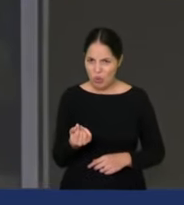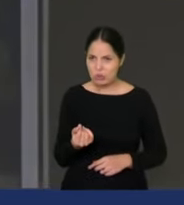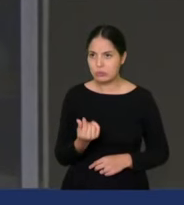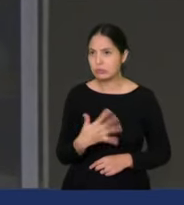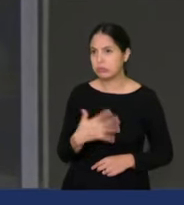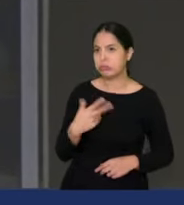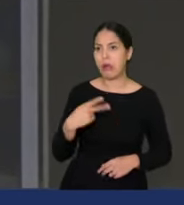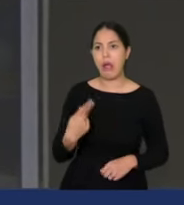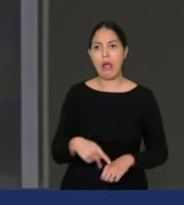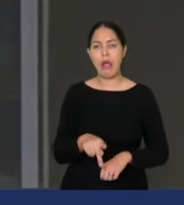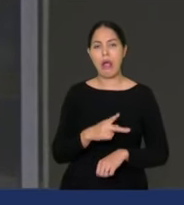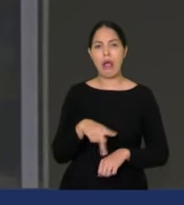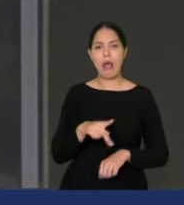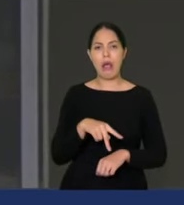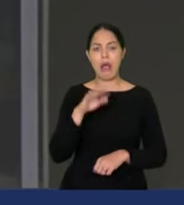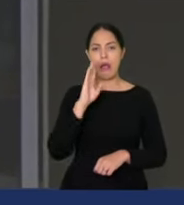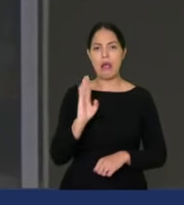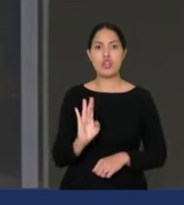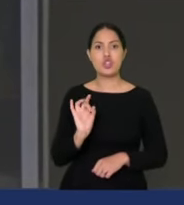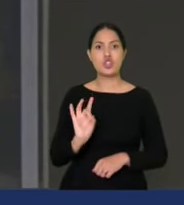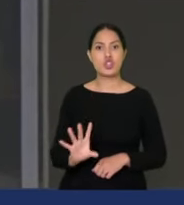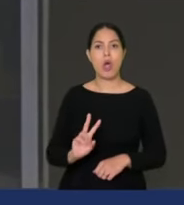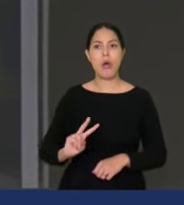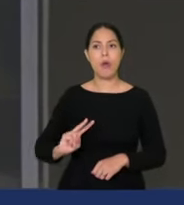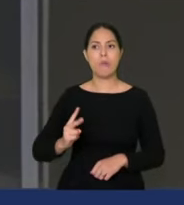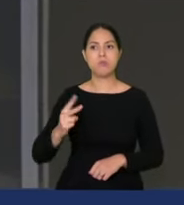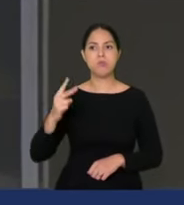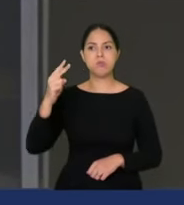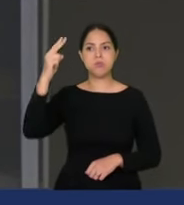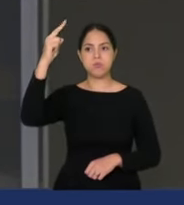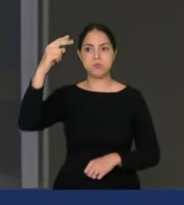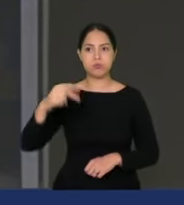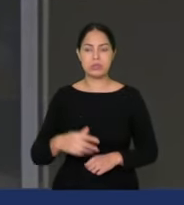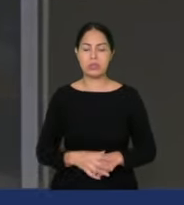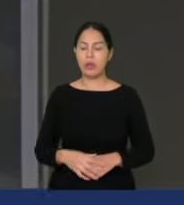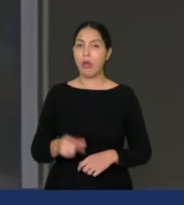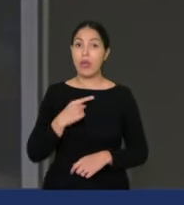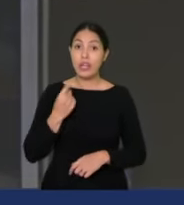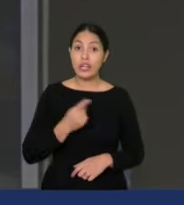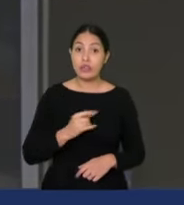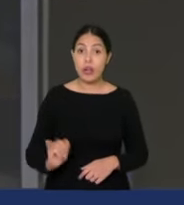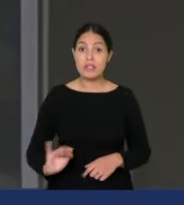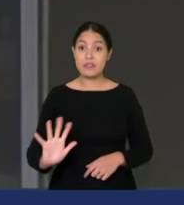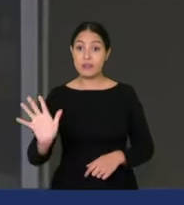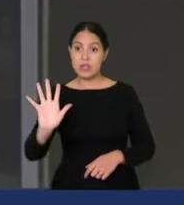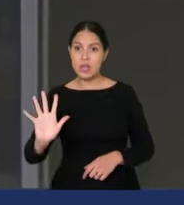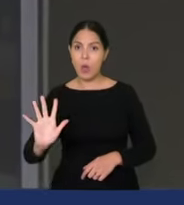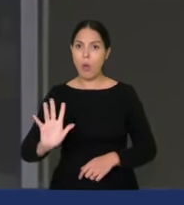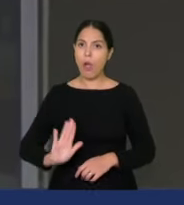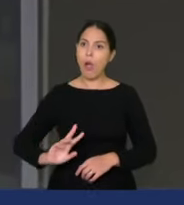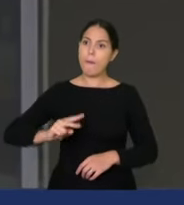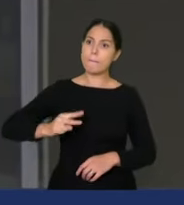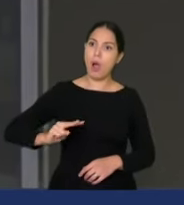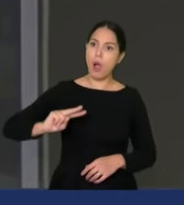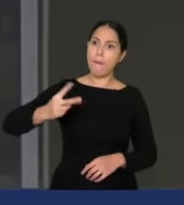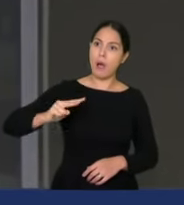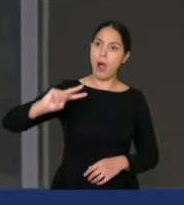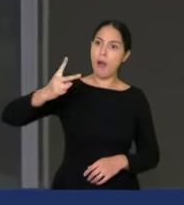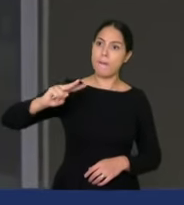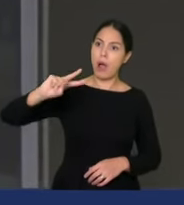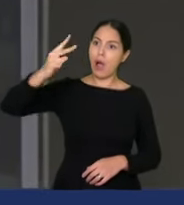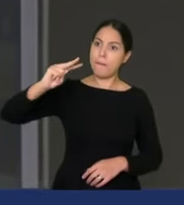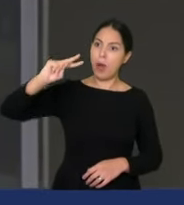só faz subir. E é por isso que nós estamos com a inflação galopante, é por isso que nós estamos com a maior taxa